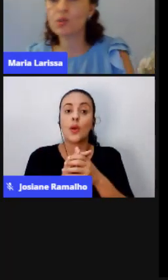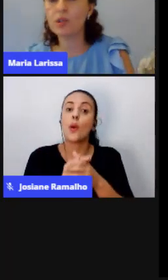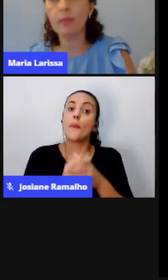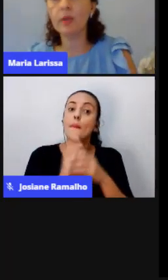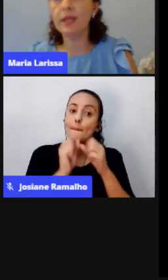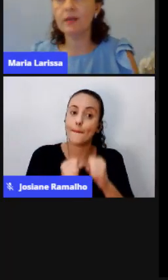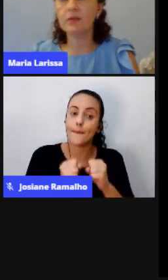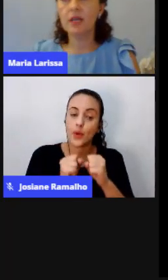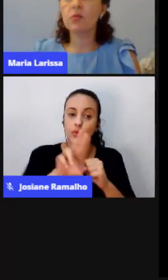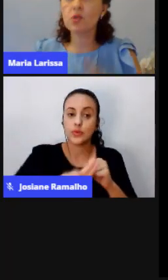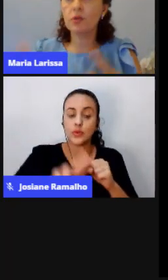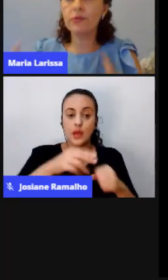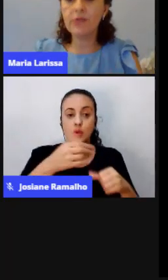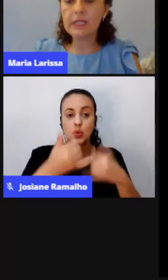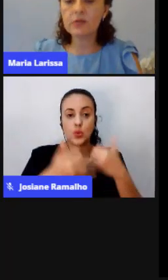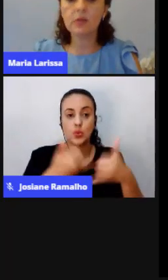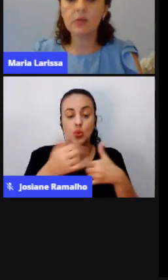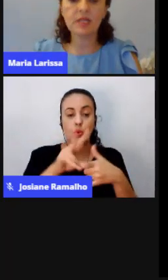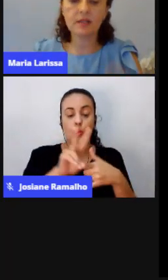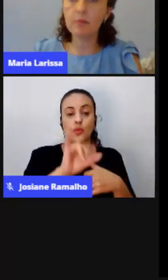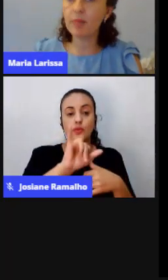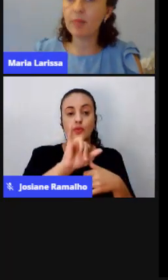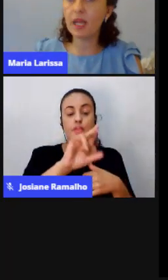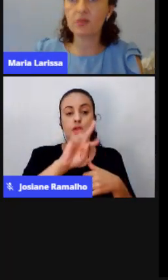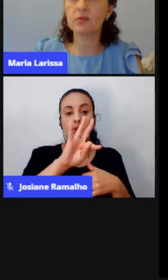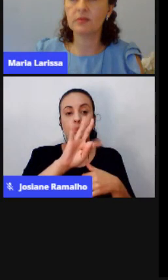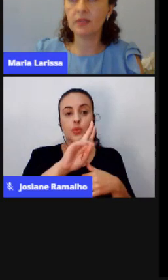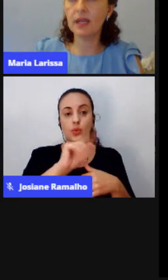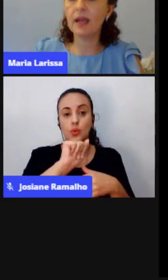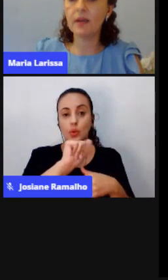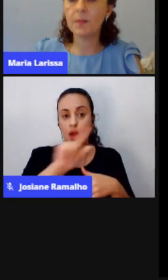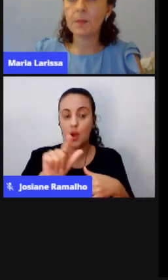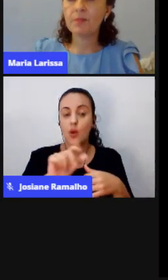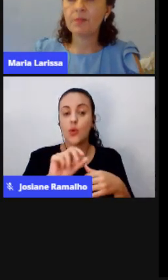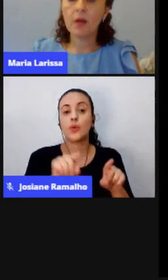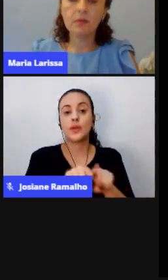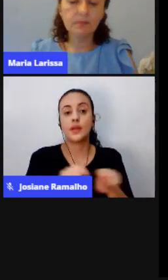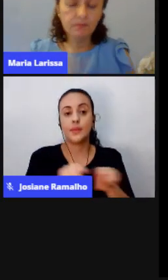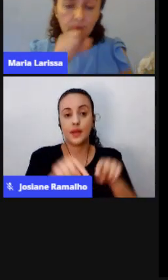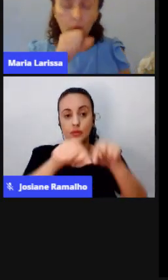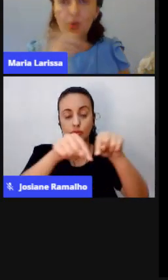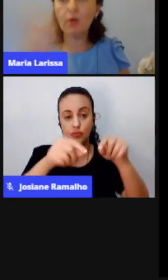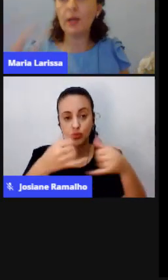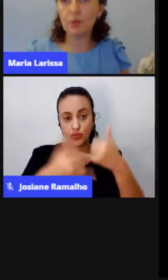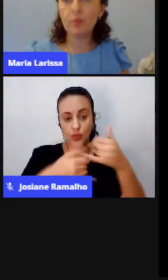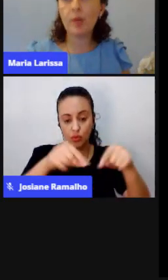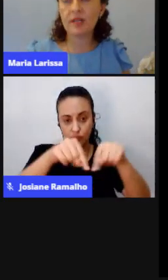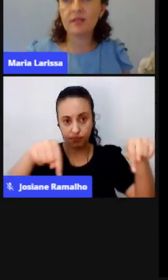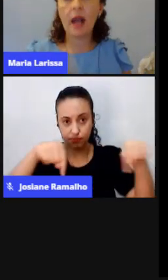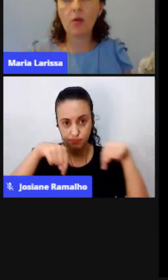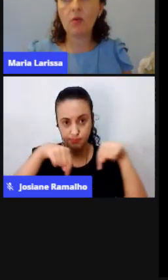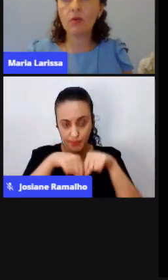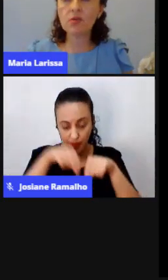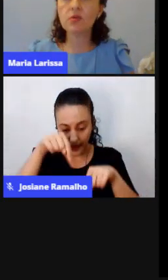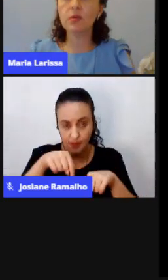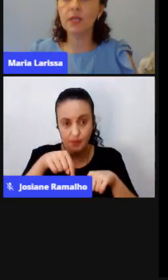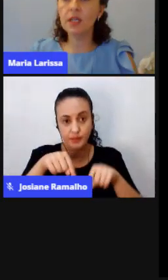quanto um jogo de tabuleiro, um jogo físico que precisa ser impresso, né? Ou que o aluno